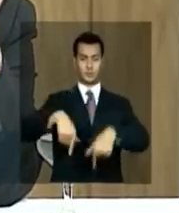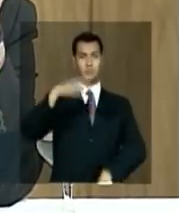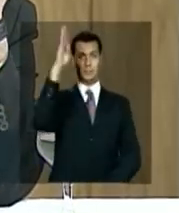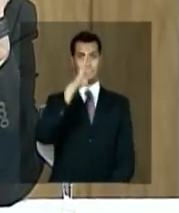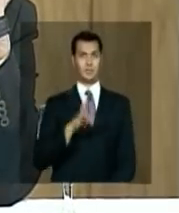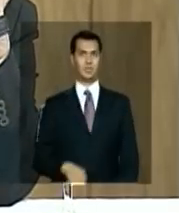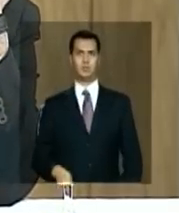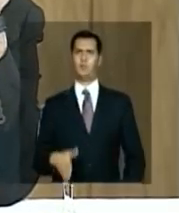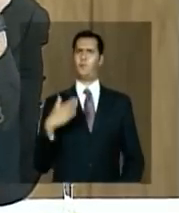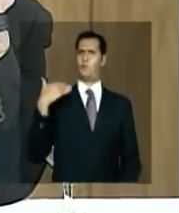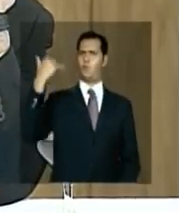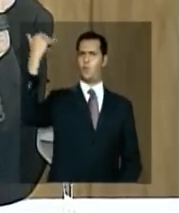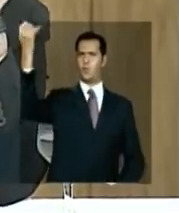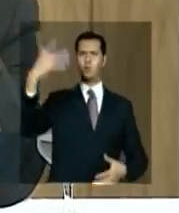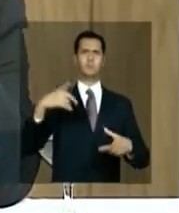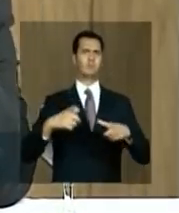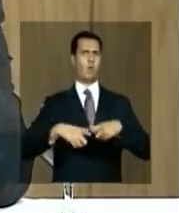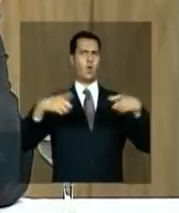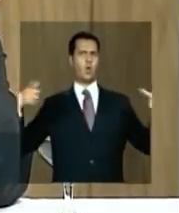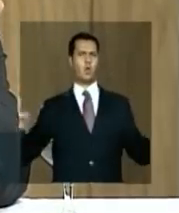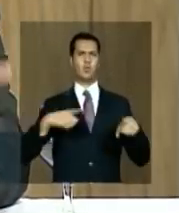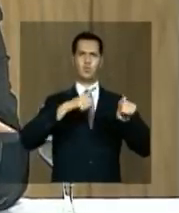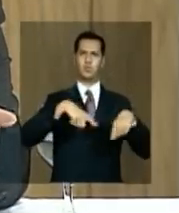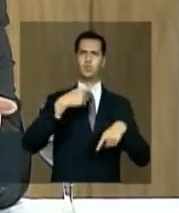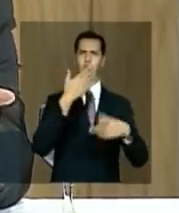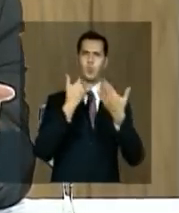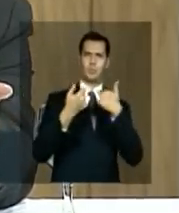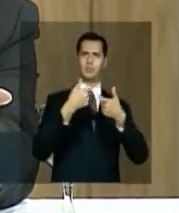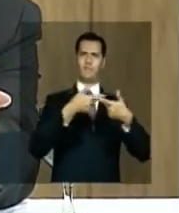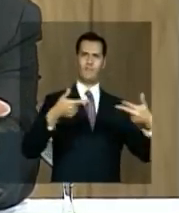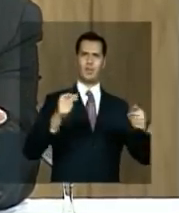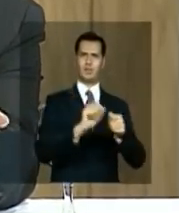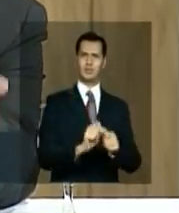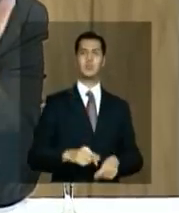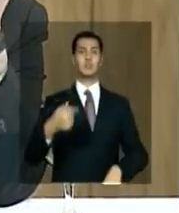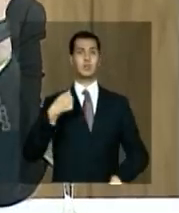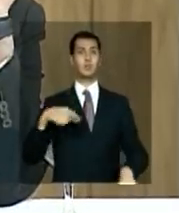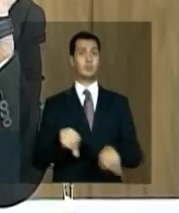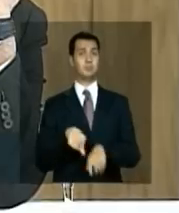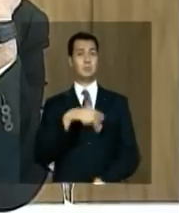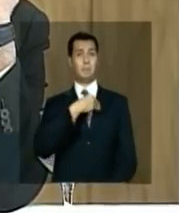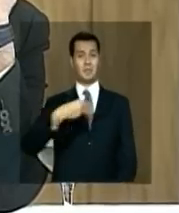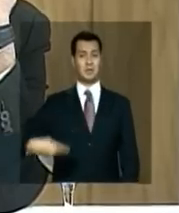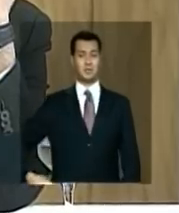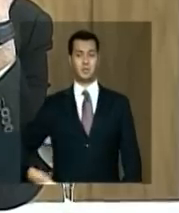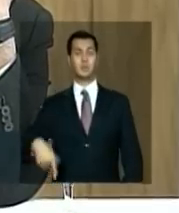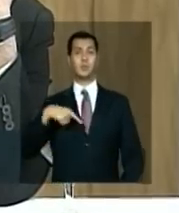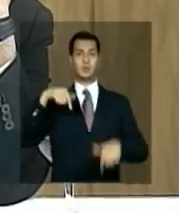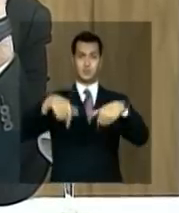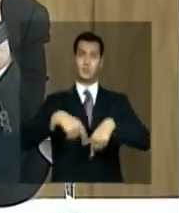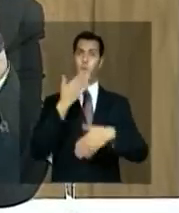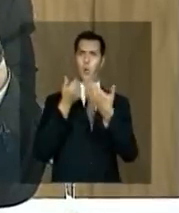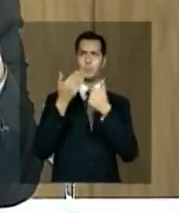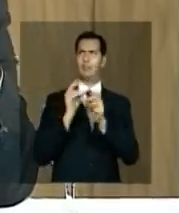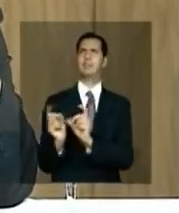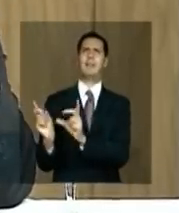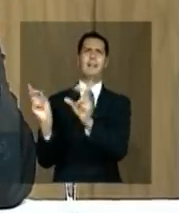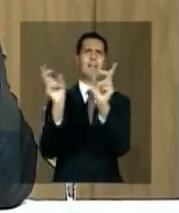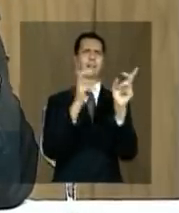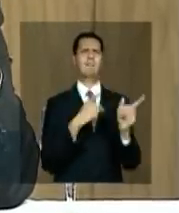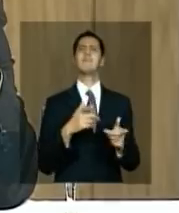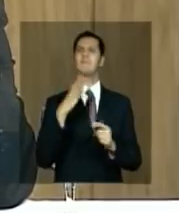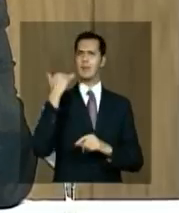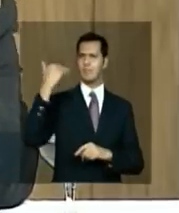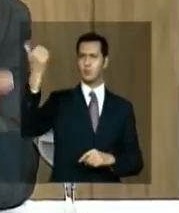produzem alimentos do mundo sou ministro da agricultura de um dos países que mais exportam alimentos do mundo e Tenho muito